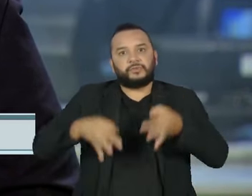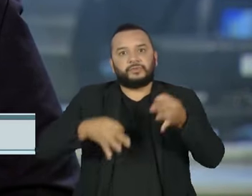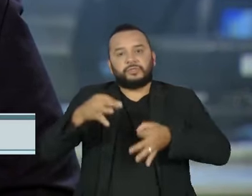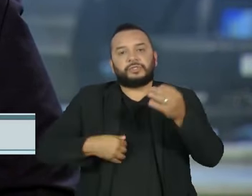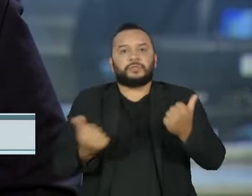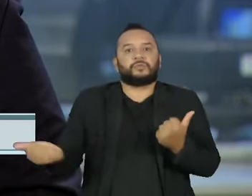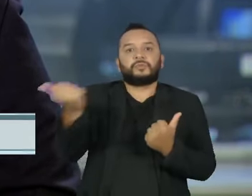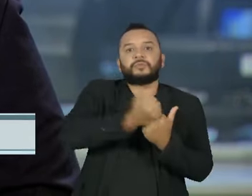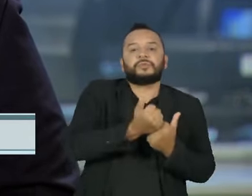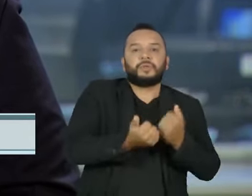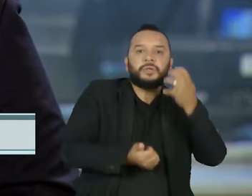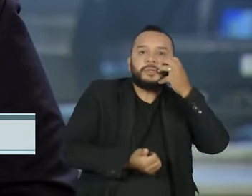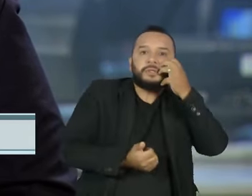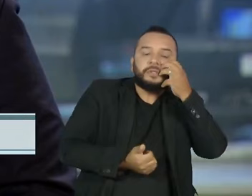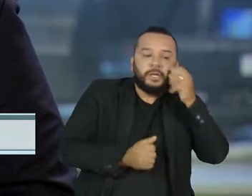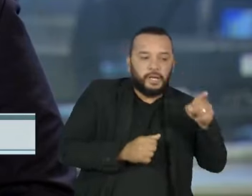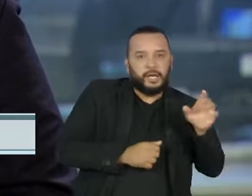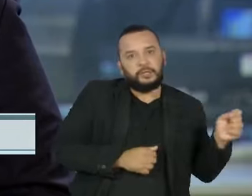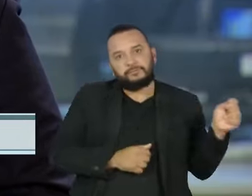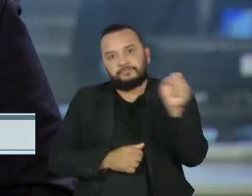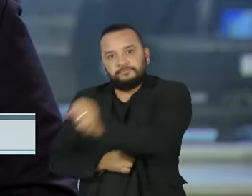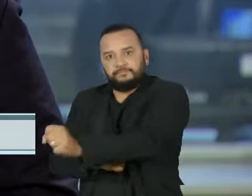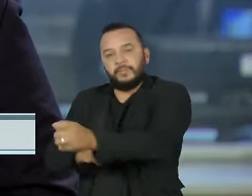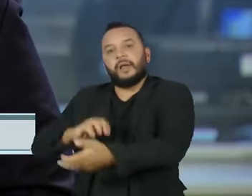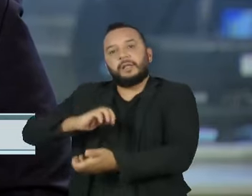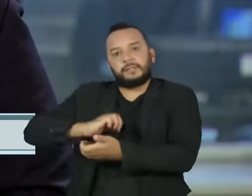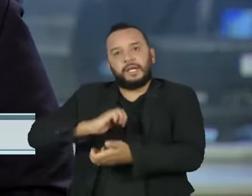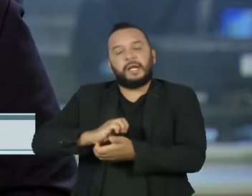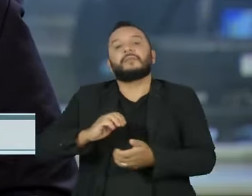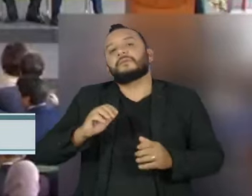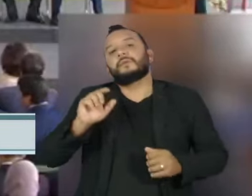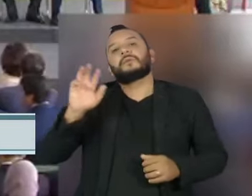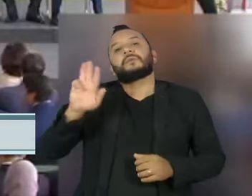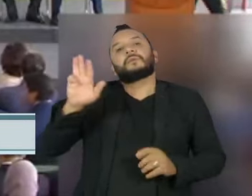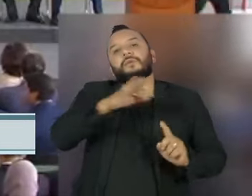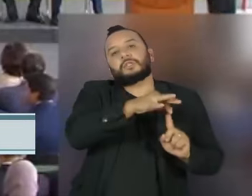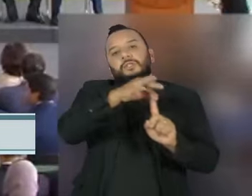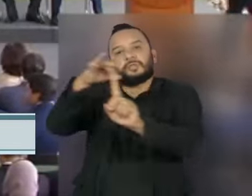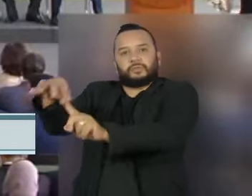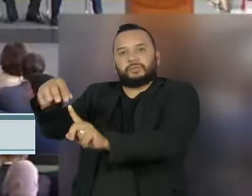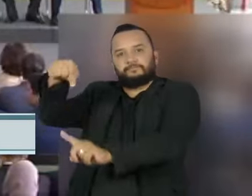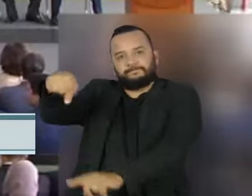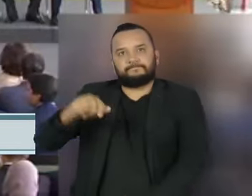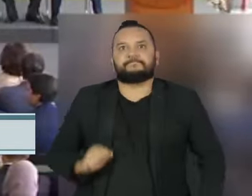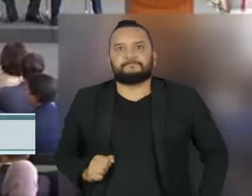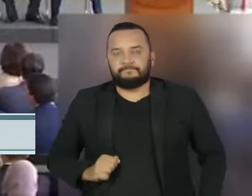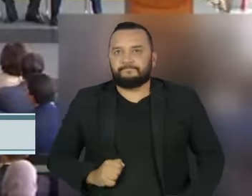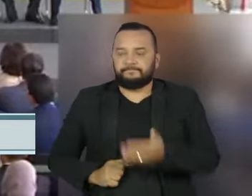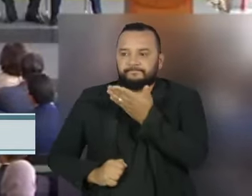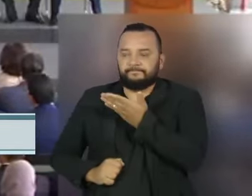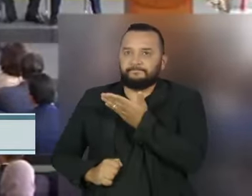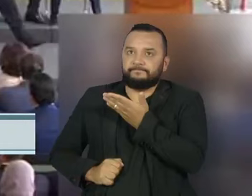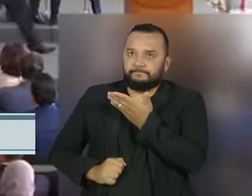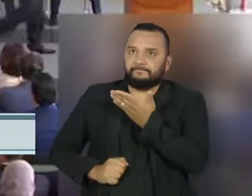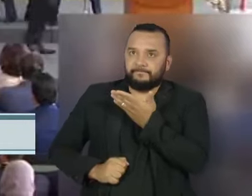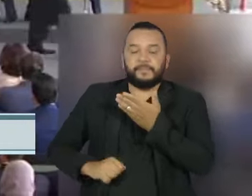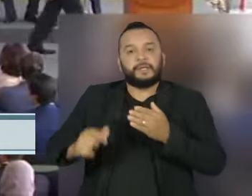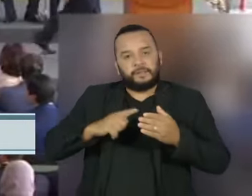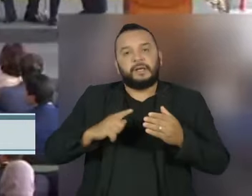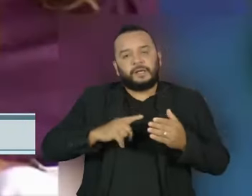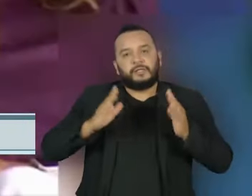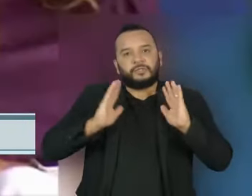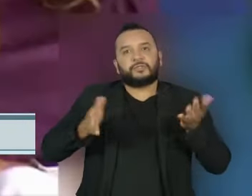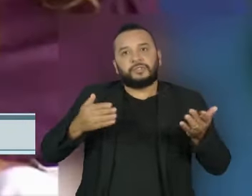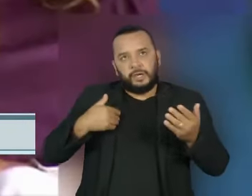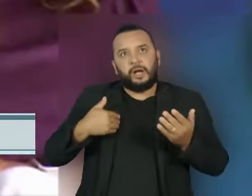Dino que segue para o STF por indicação do presidente Lula a cerimônia de posse no Palácio do Planalto reuniu dois velhos